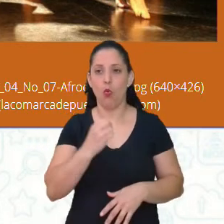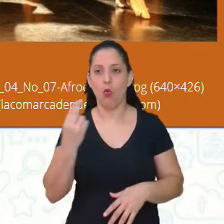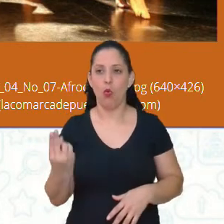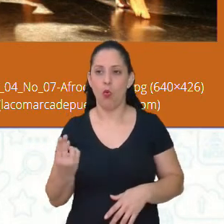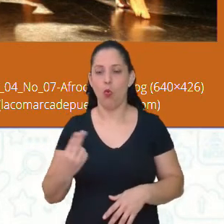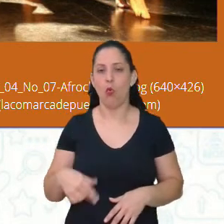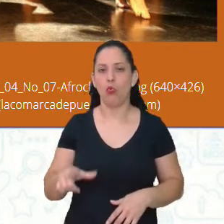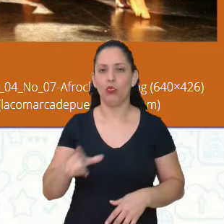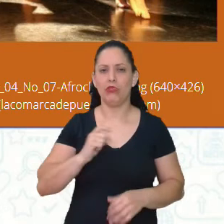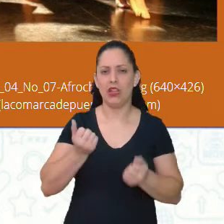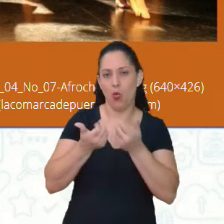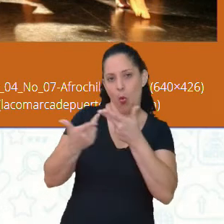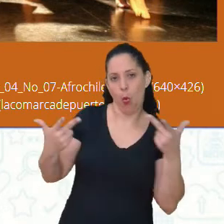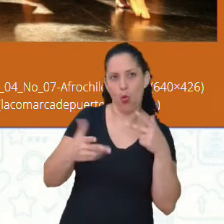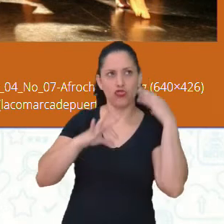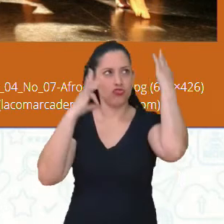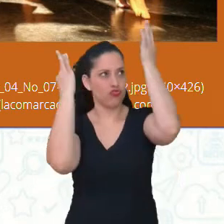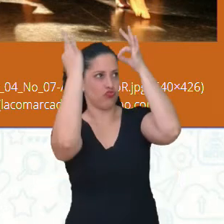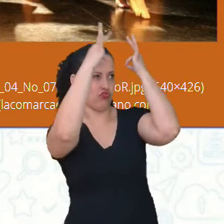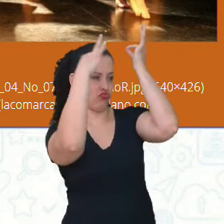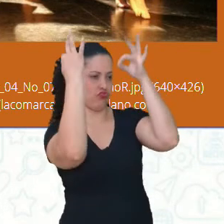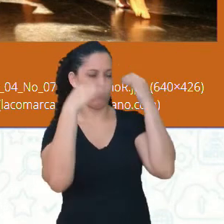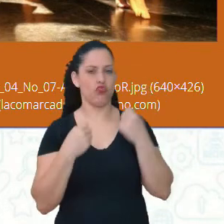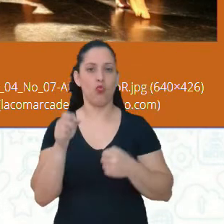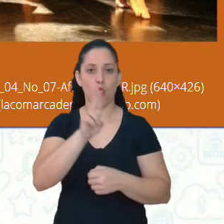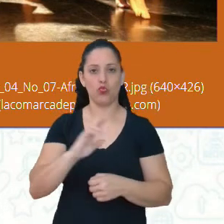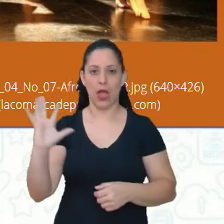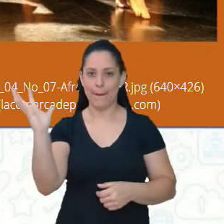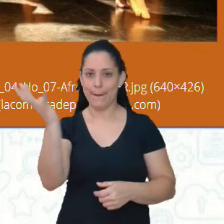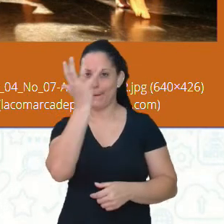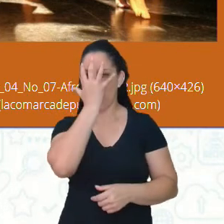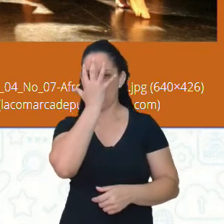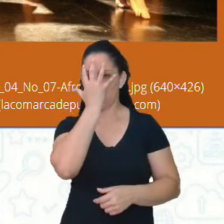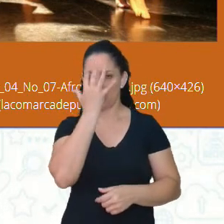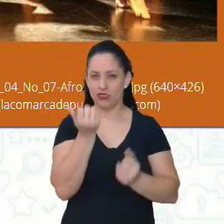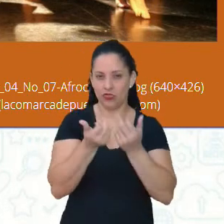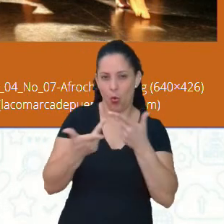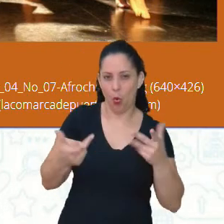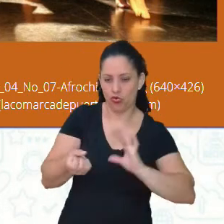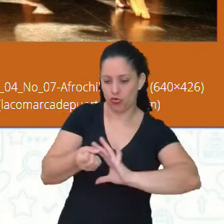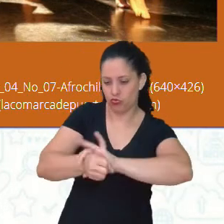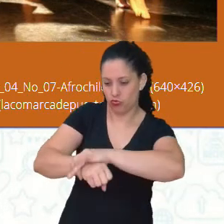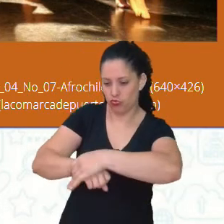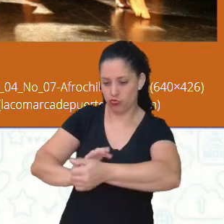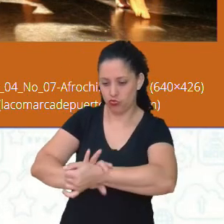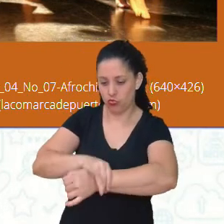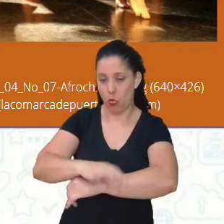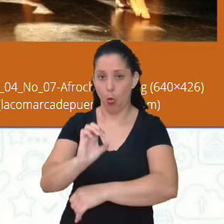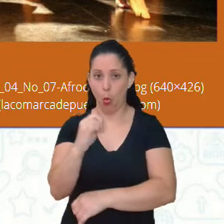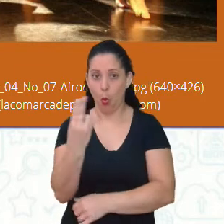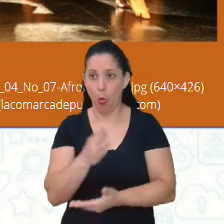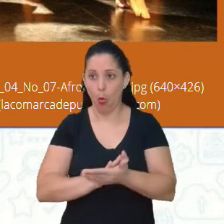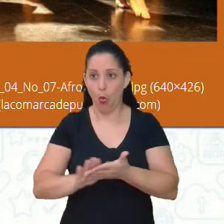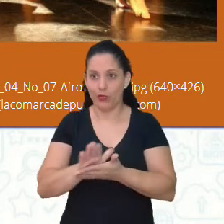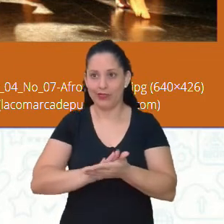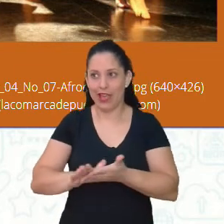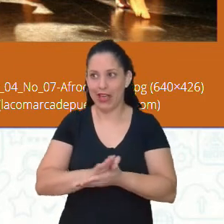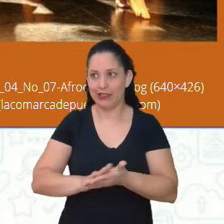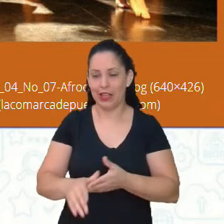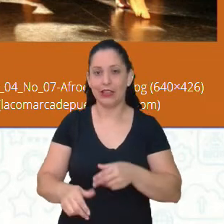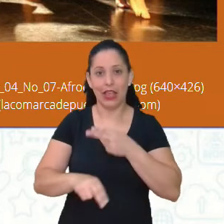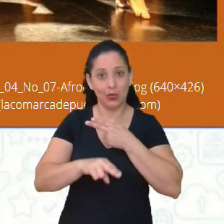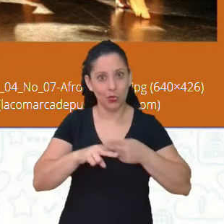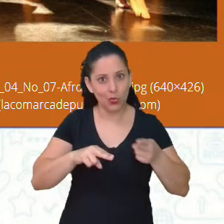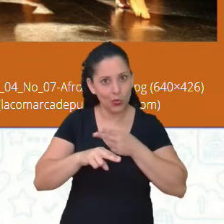pode ter adereços variados, máscaras, acessórios, e podem não ter nada. Nudez.